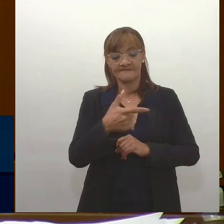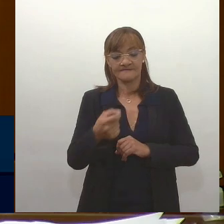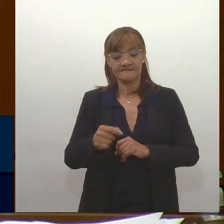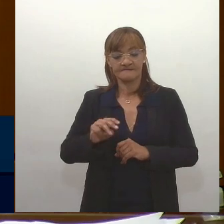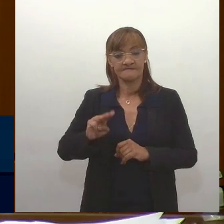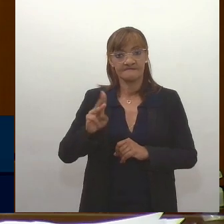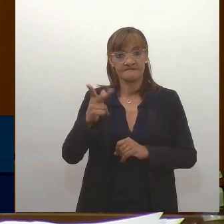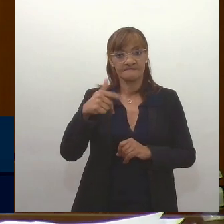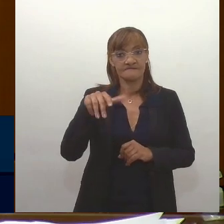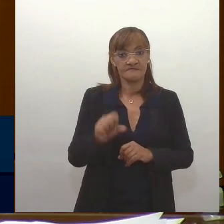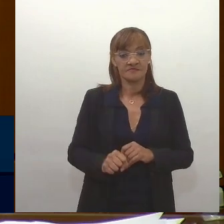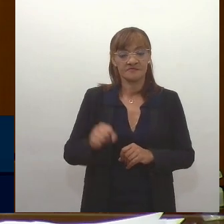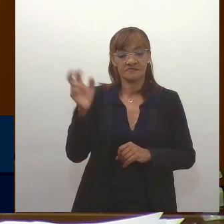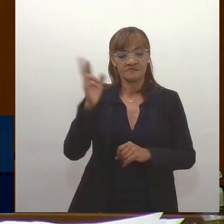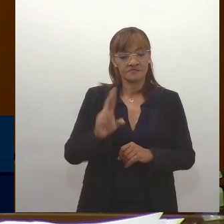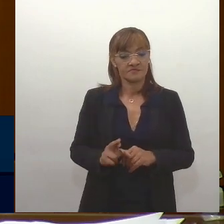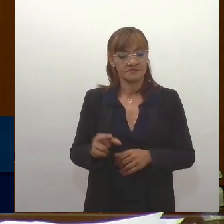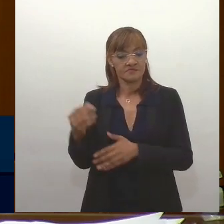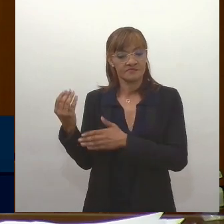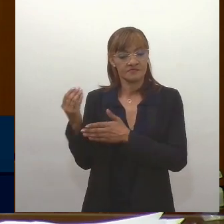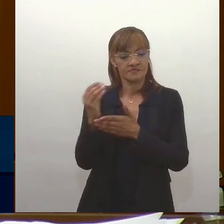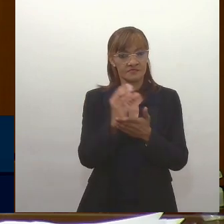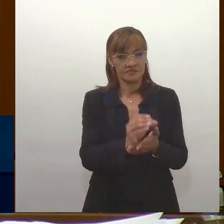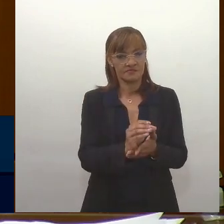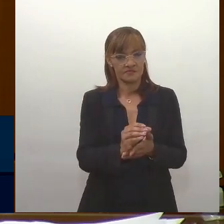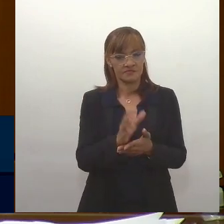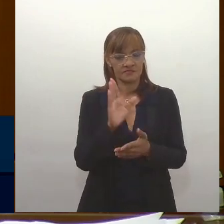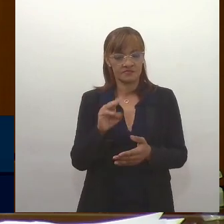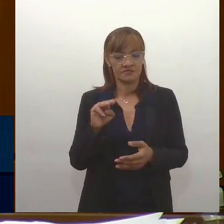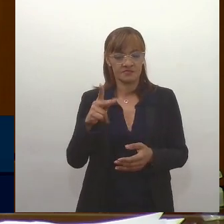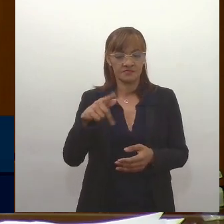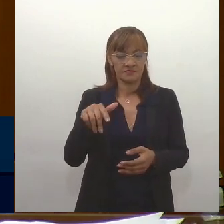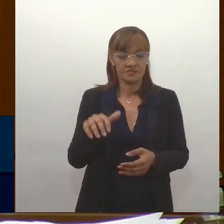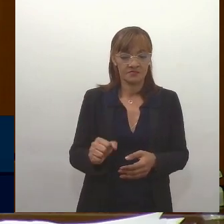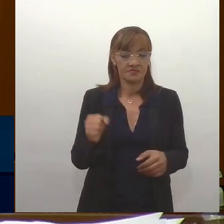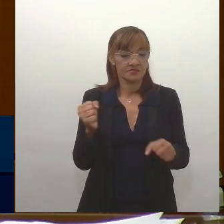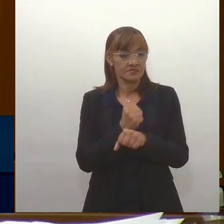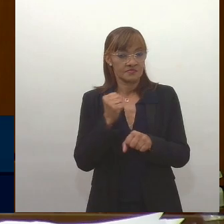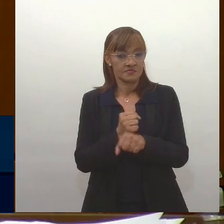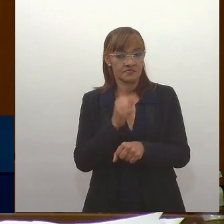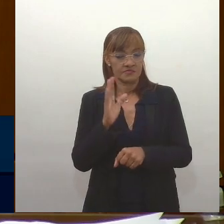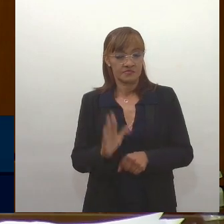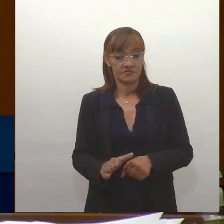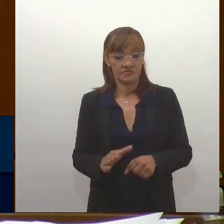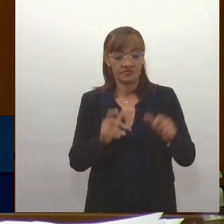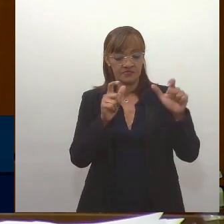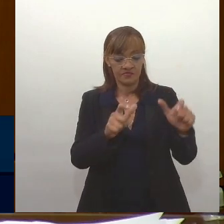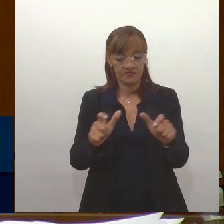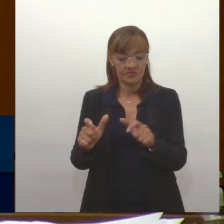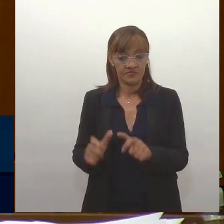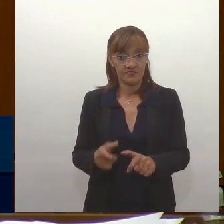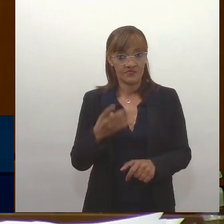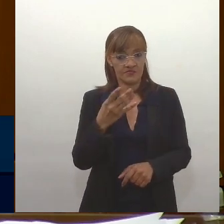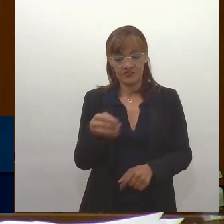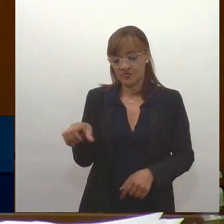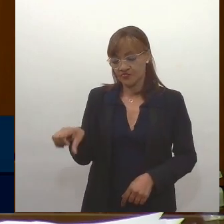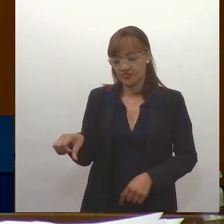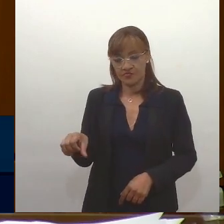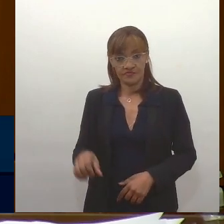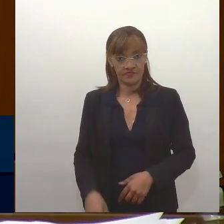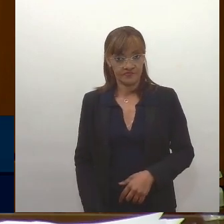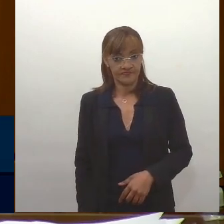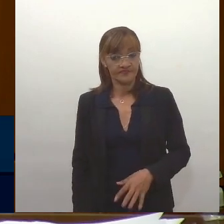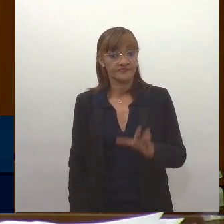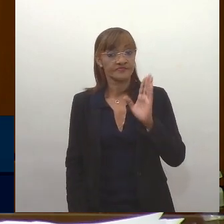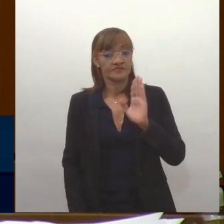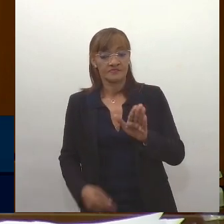80 pequenas e médias obras que serão realizadas em 49 municípios como a reconstrução e melhoramento de